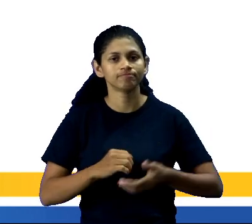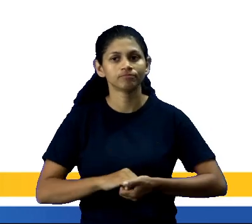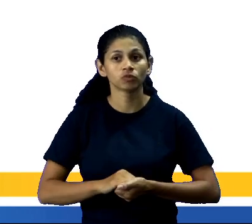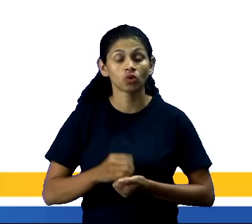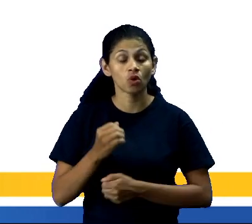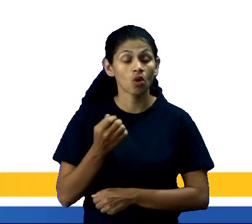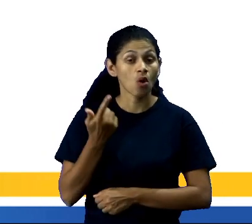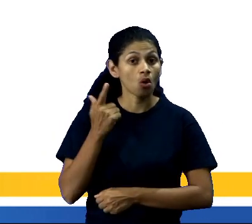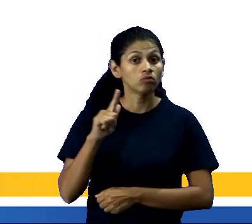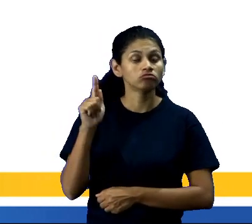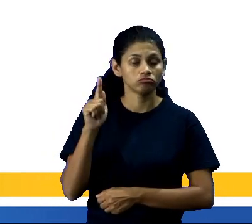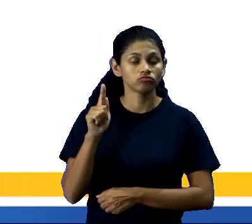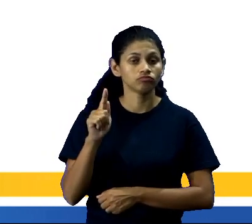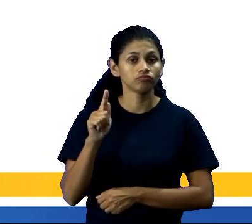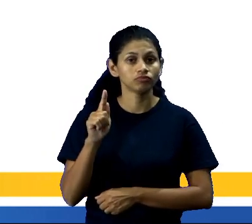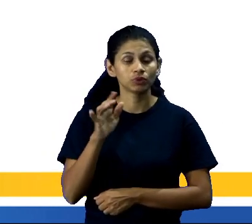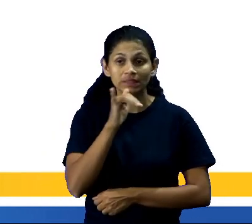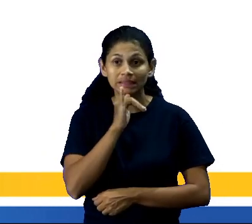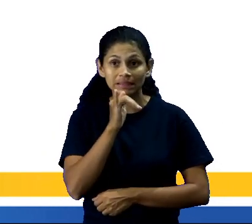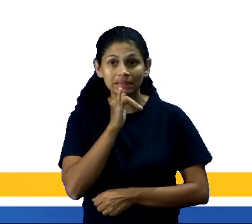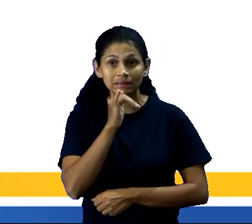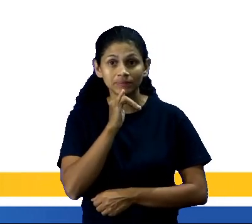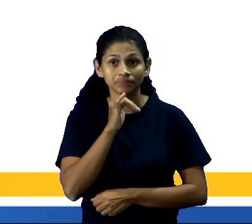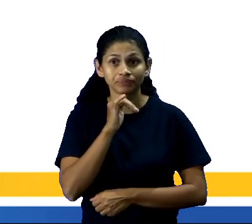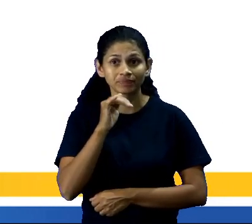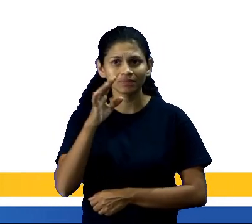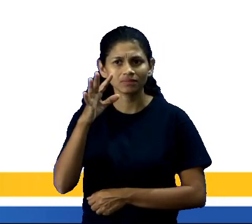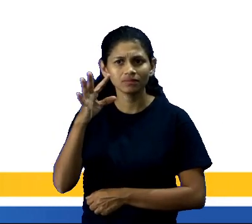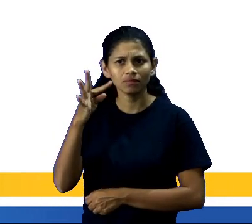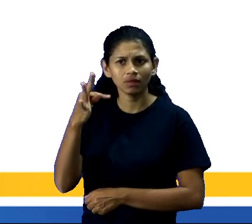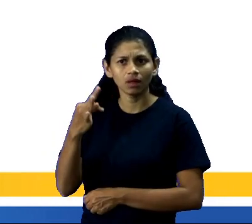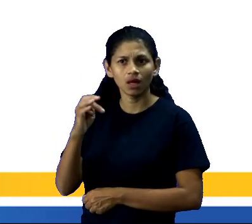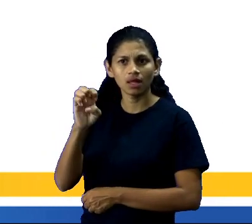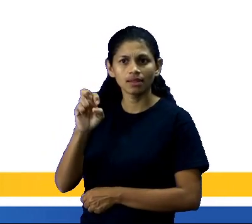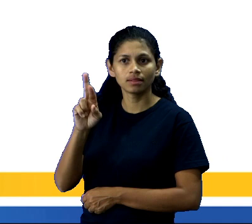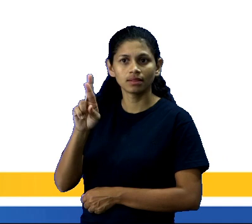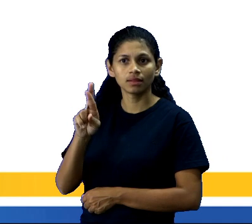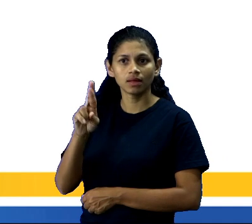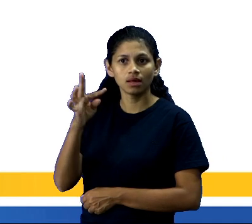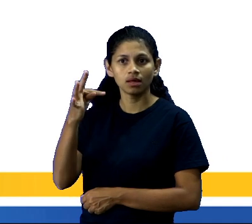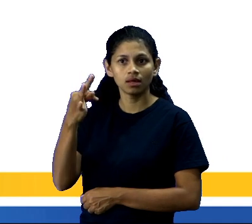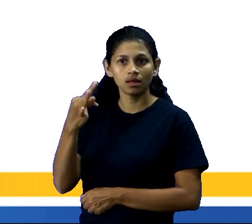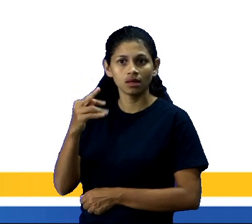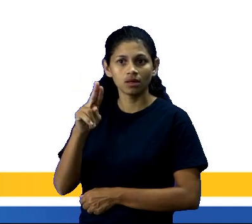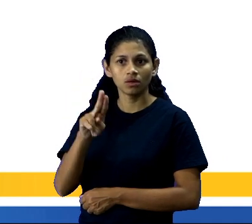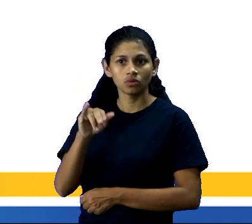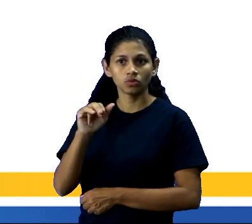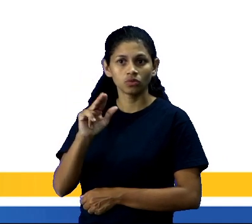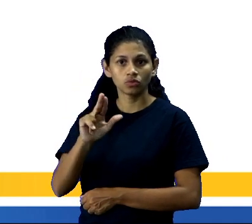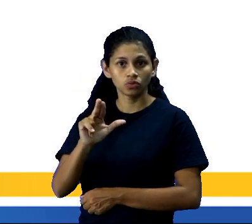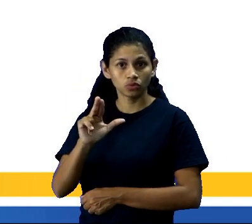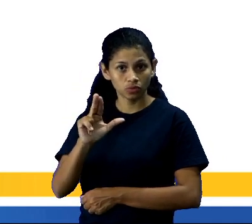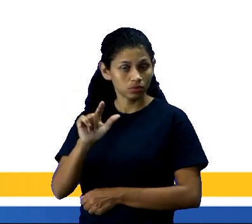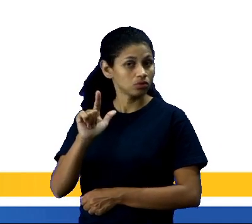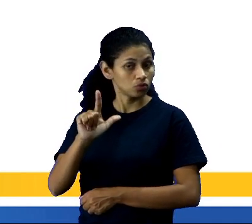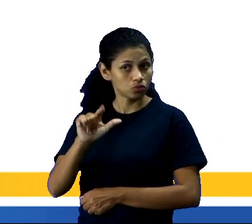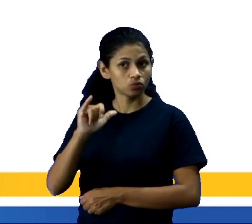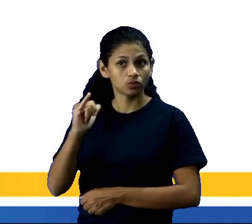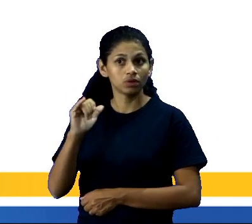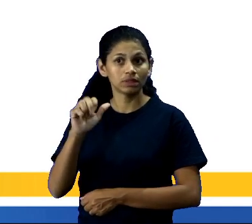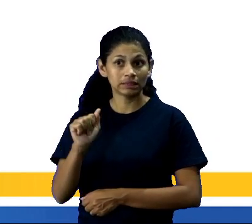a tertúlia literária. O que é essa tertúlia literária? É uma prática de leitura dialógica